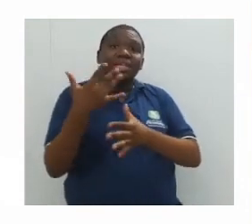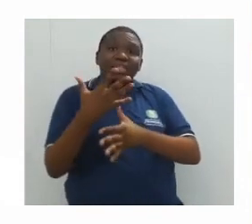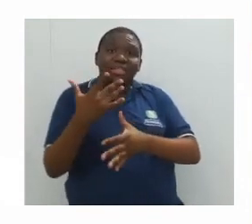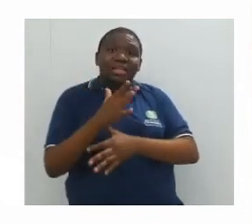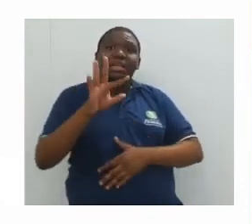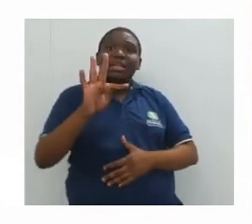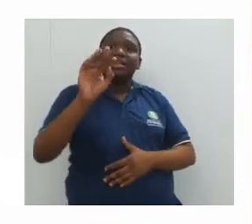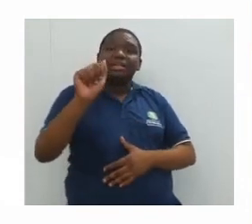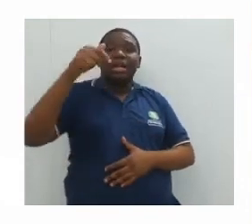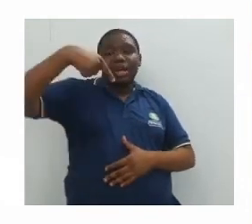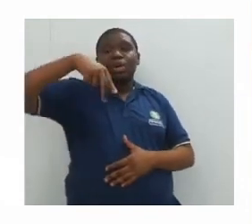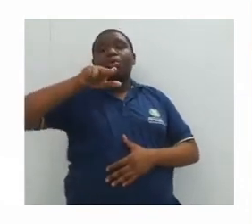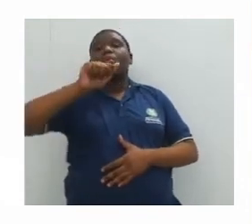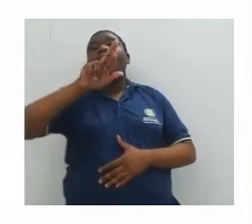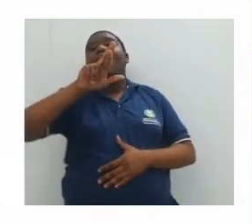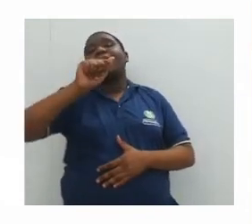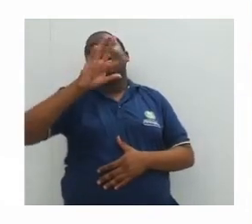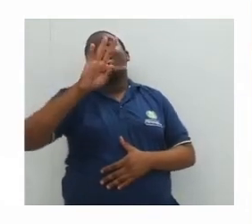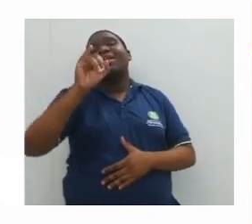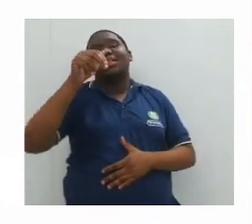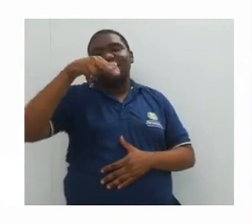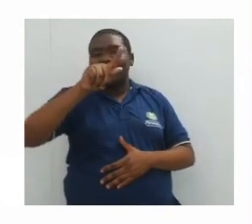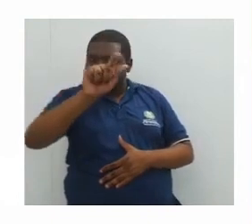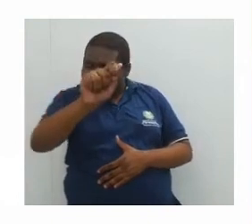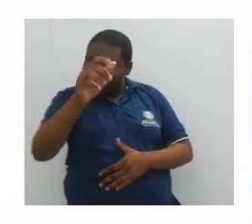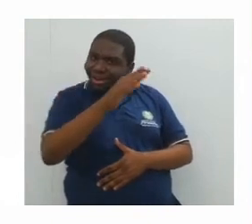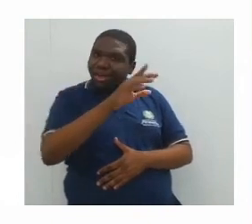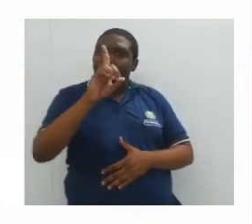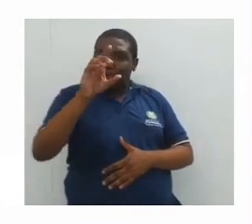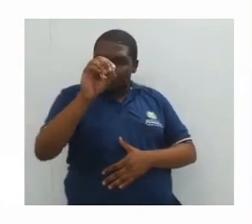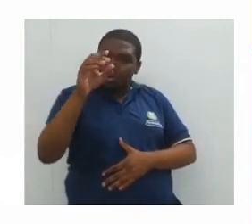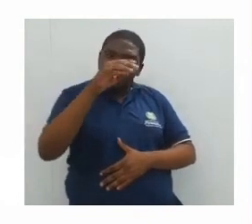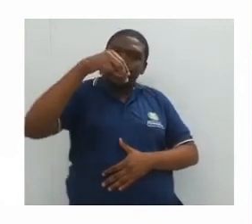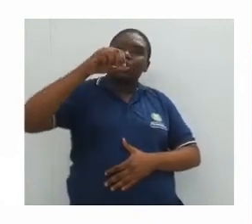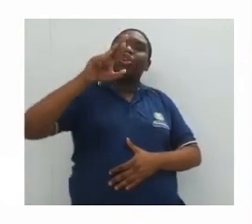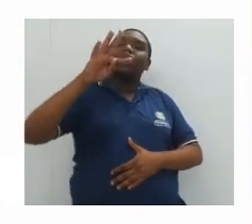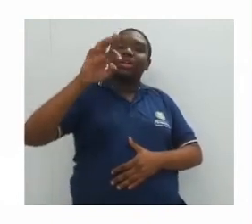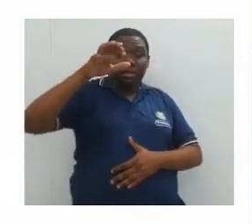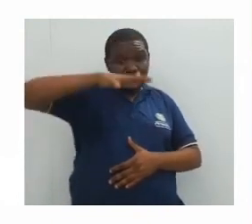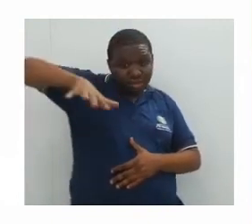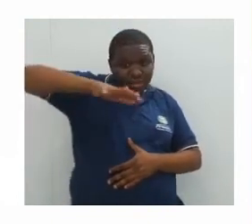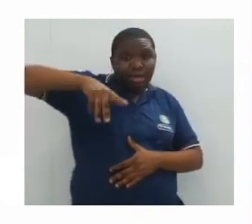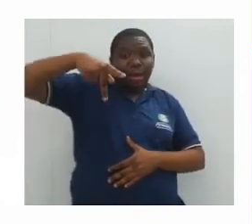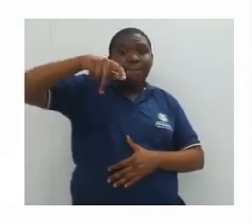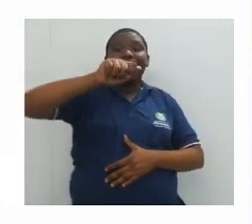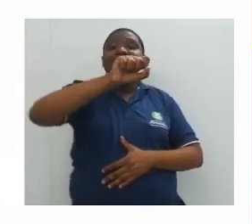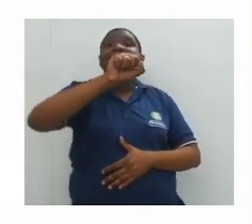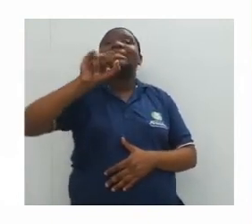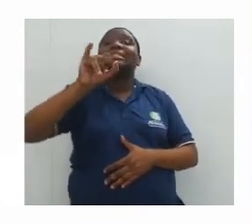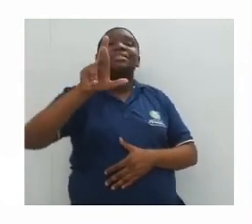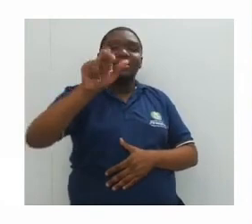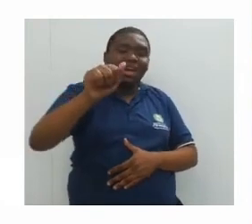Taquaratinga do Norte. Coco de roda de chã dos negros, da região de Passira de PE. E aí você